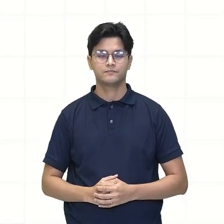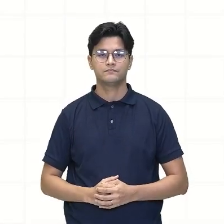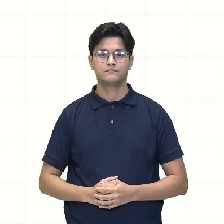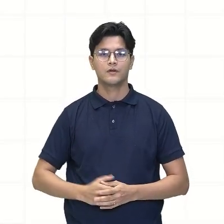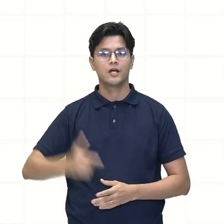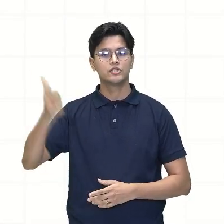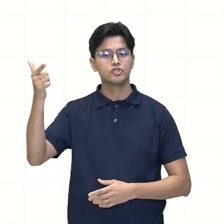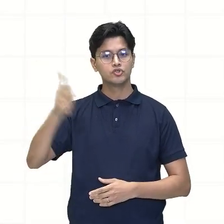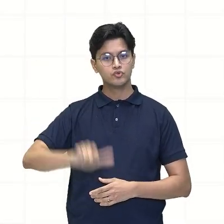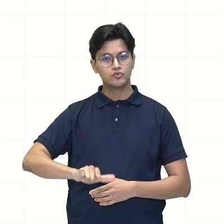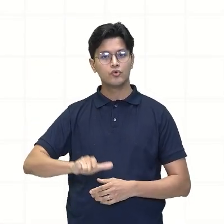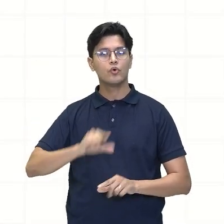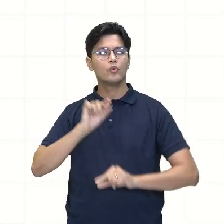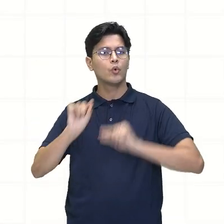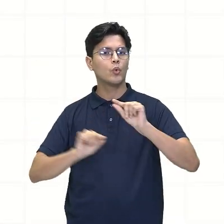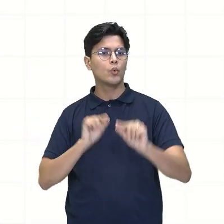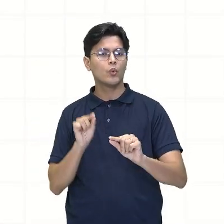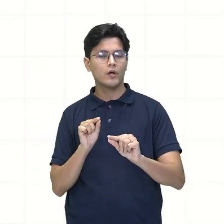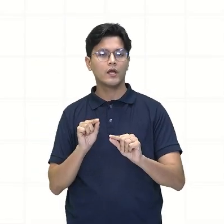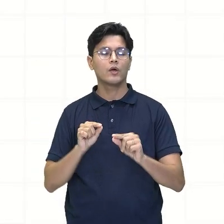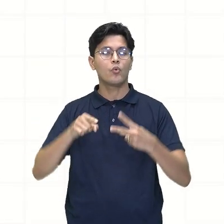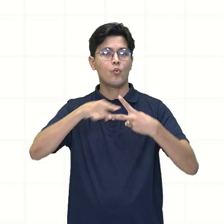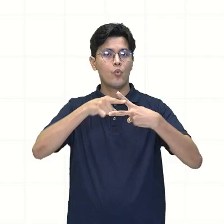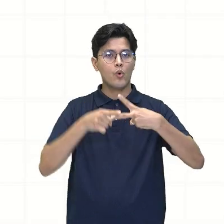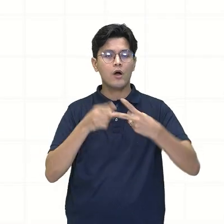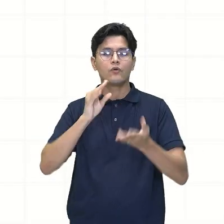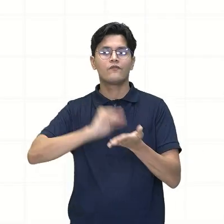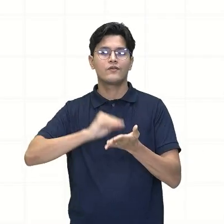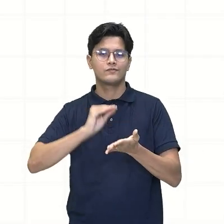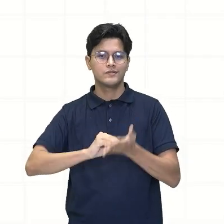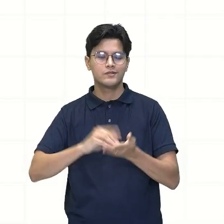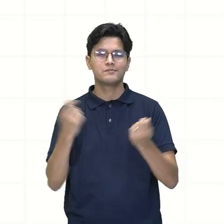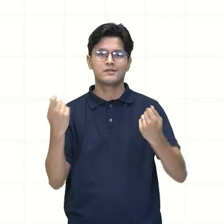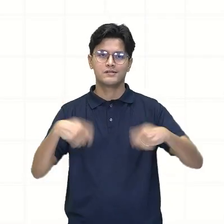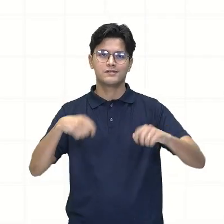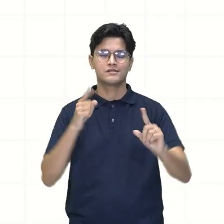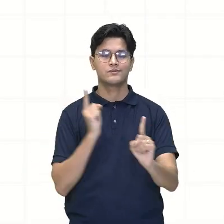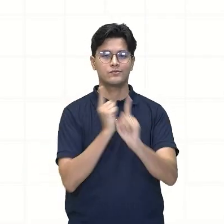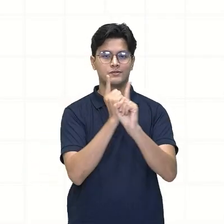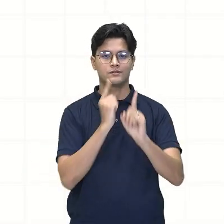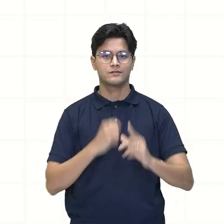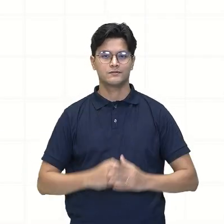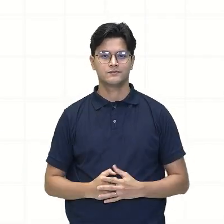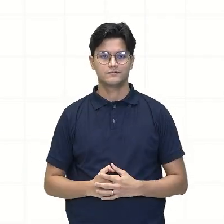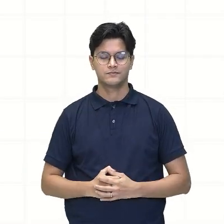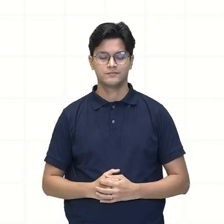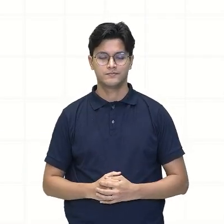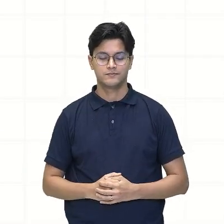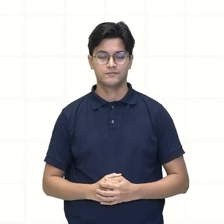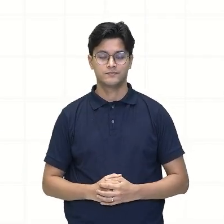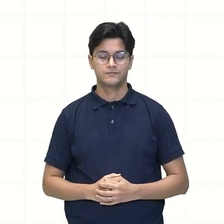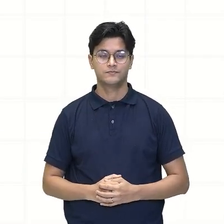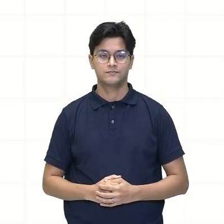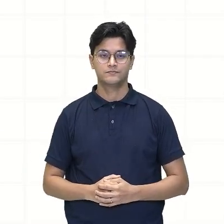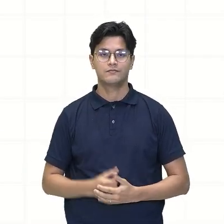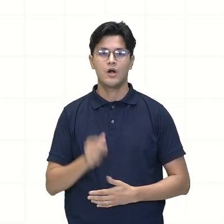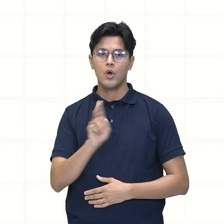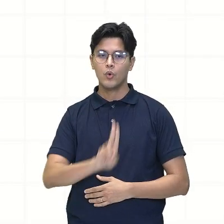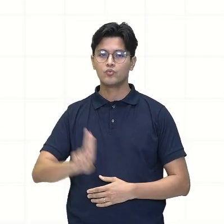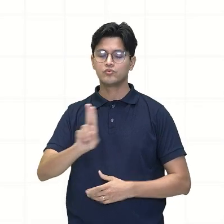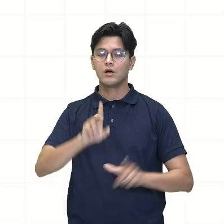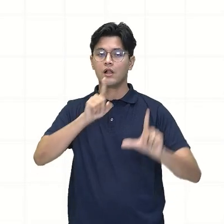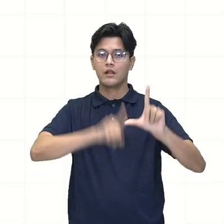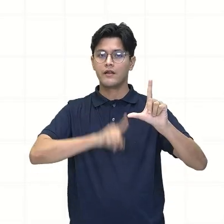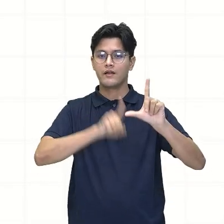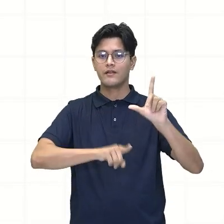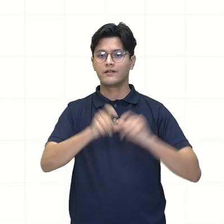Novamente, vamos determinar o valor do ângulo que está faltando. Vamos chamar esse ângulo de